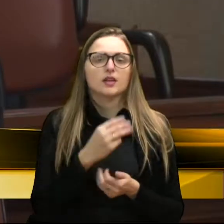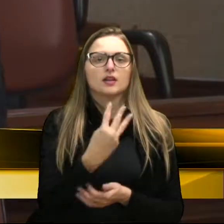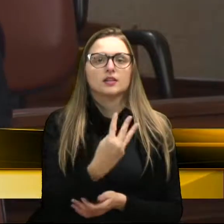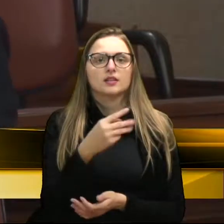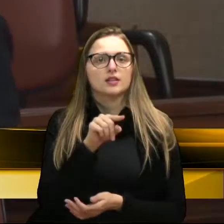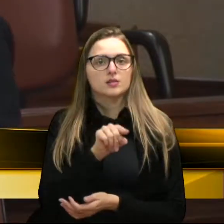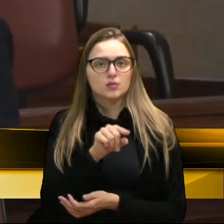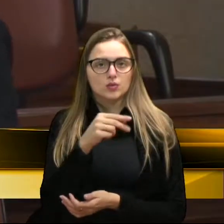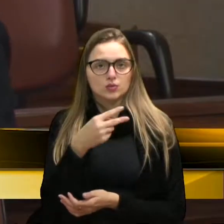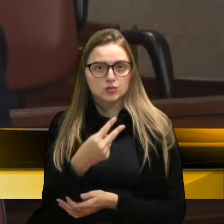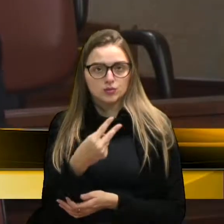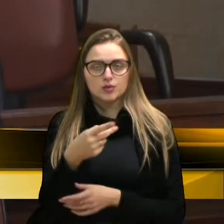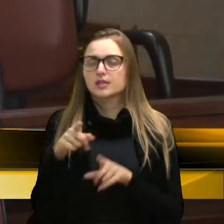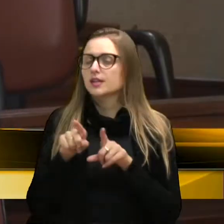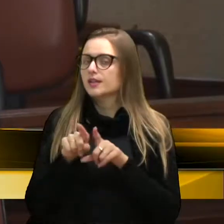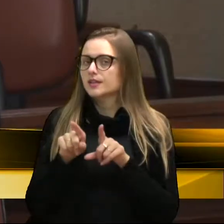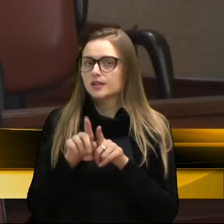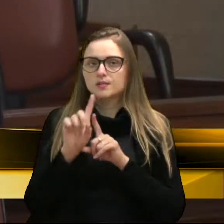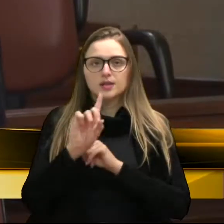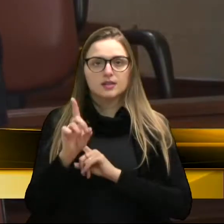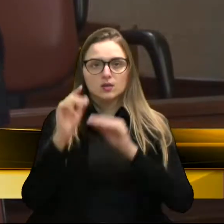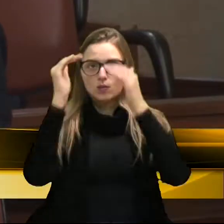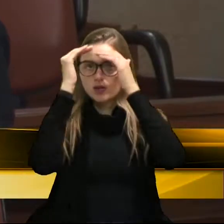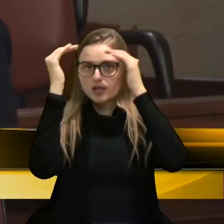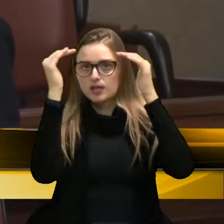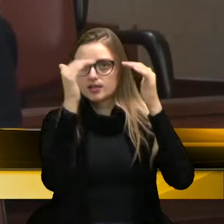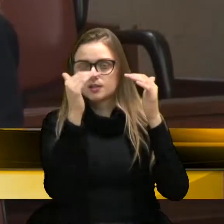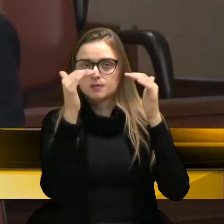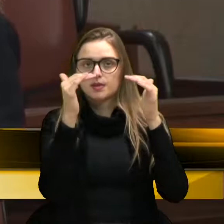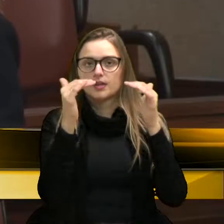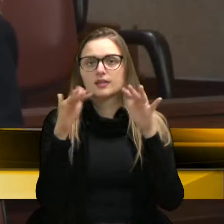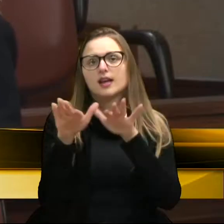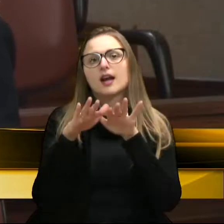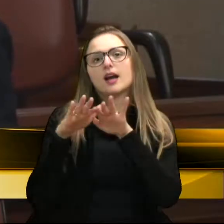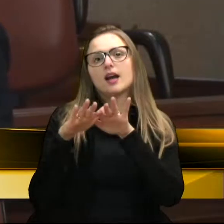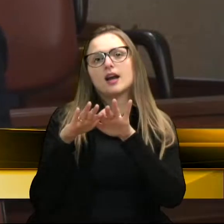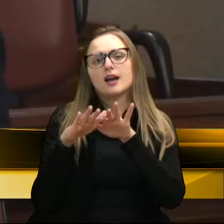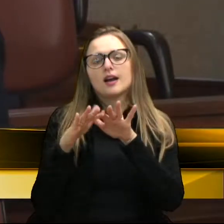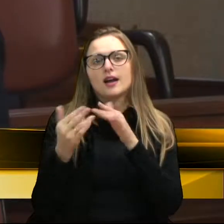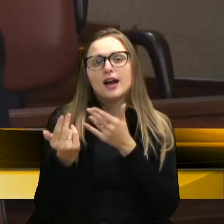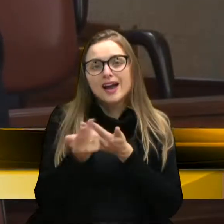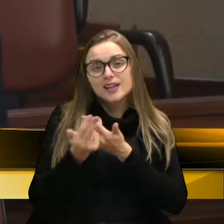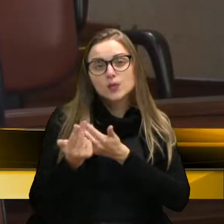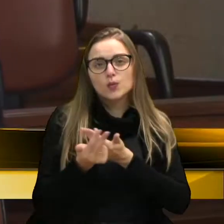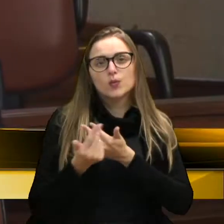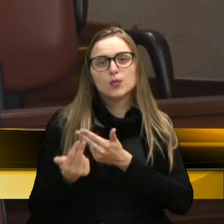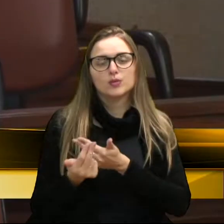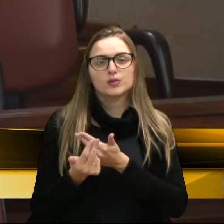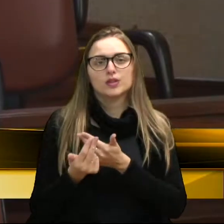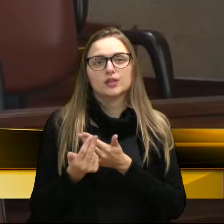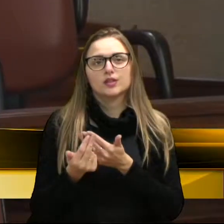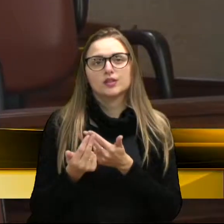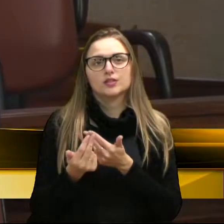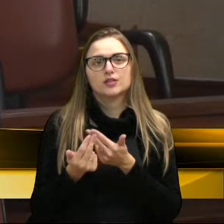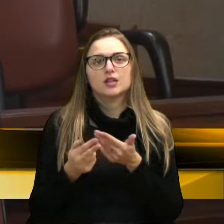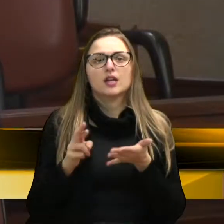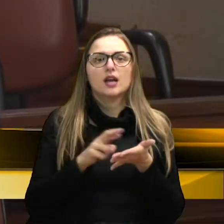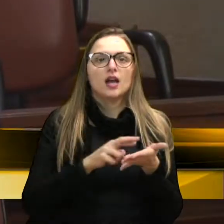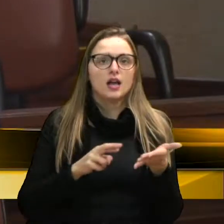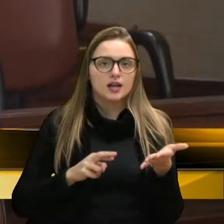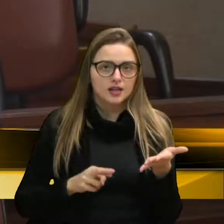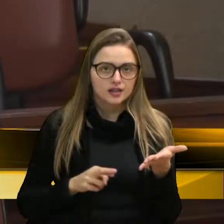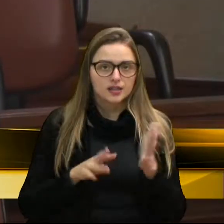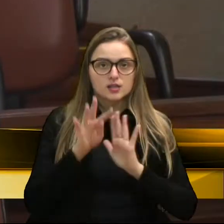3.2. Afronta ao princípio da eficiência e razoabilidade. Além disso, cabe destacar que a redação da proposta